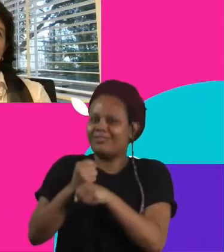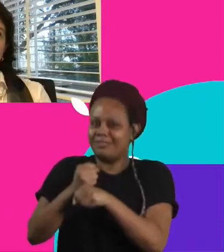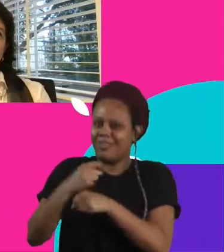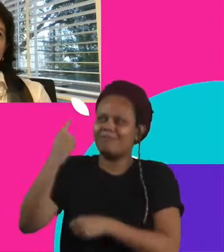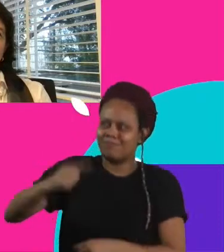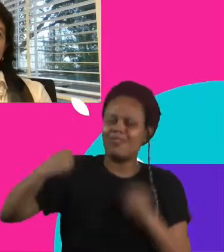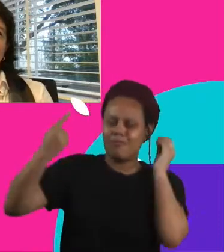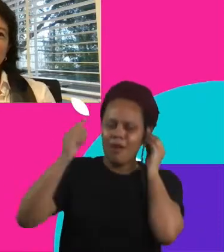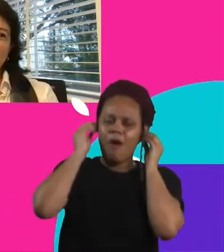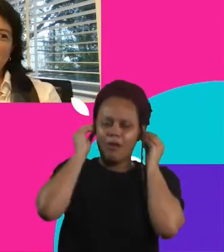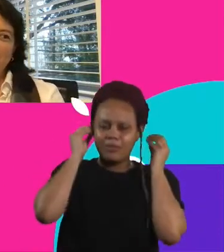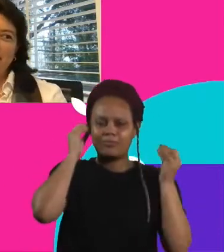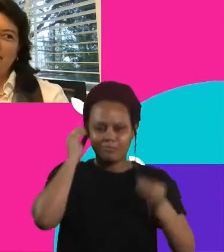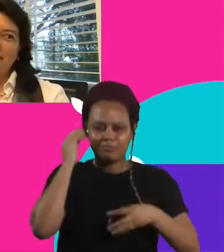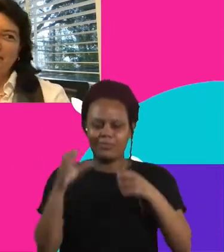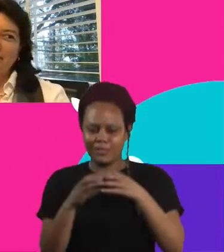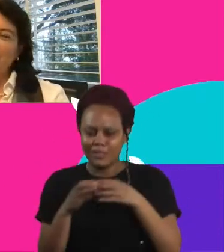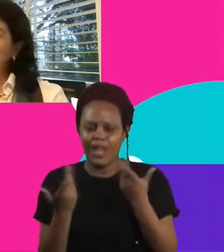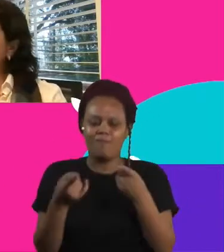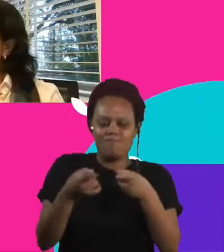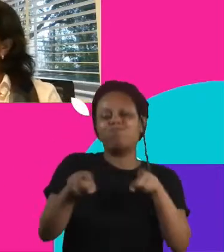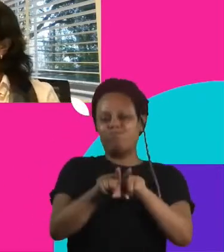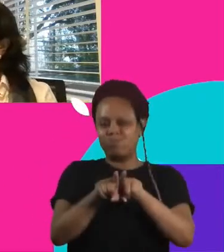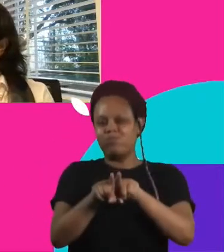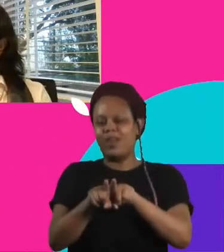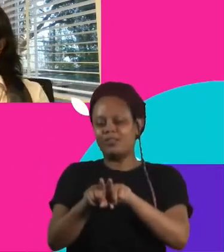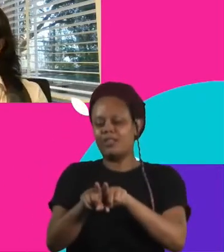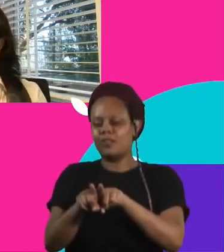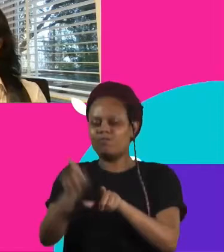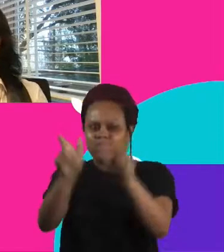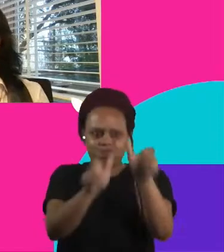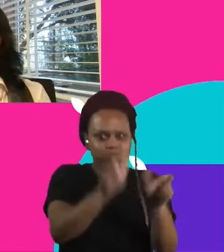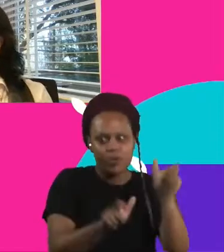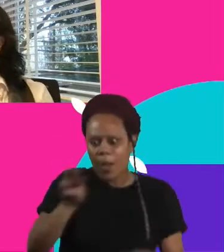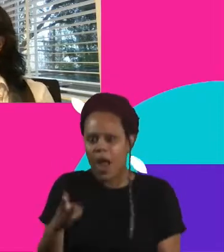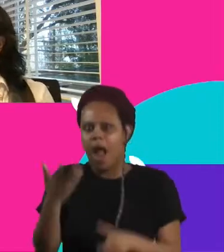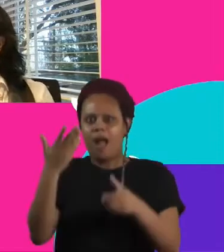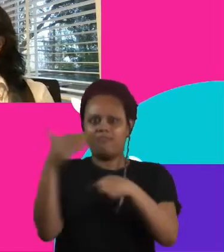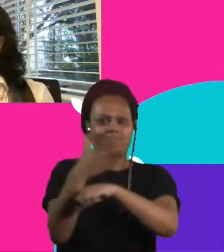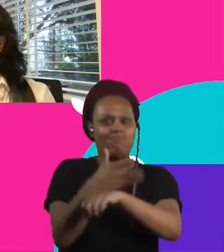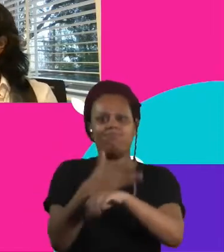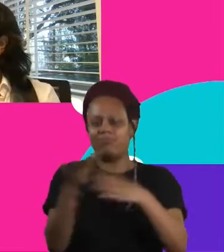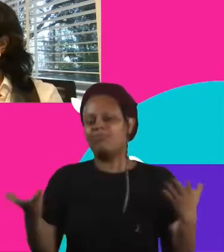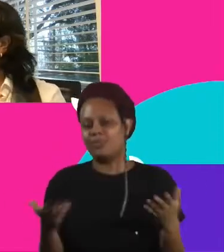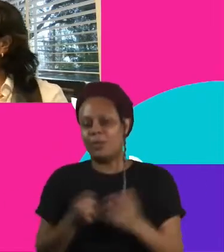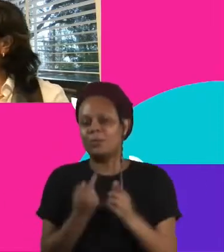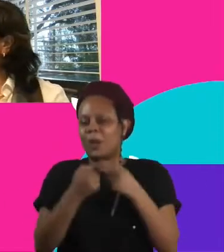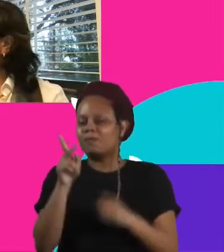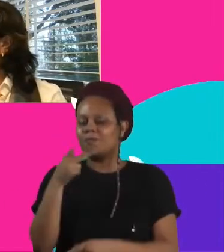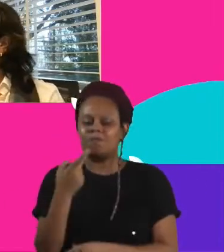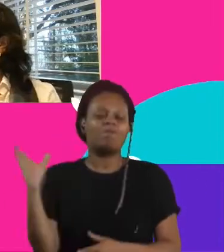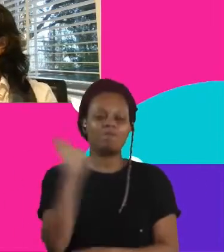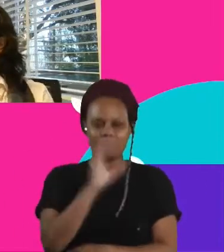com todos esses parceiros, com milhões de pessoas participando no mundo inteiro desse grande desafio. Mas eu vou falar muito rapidamente